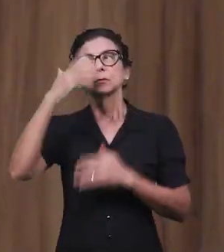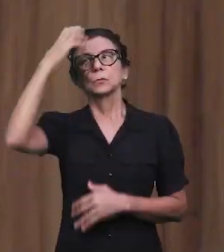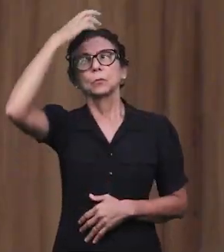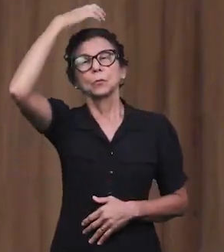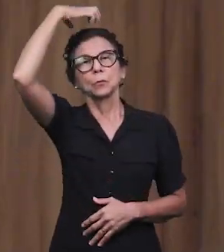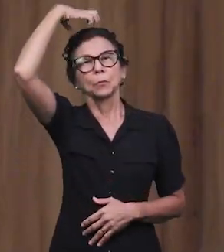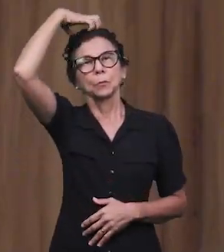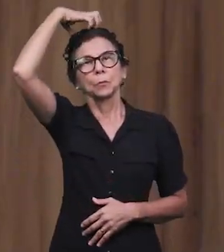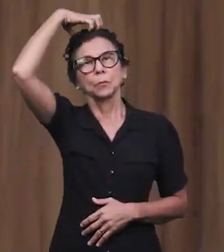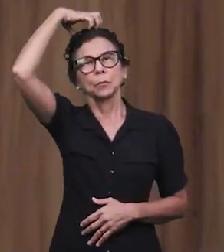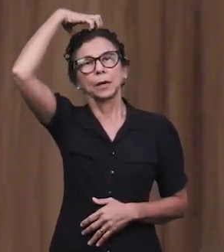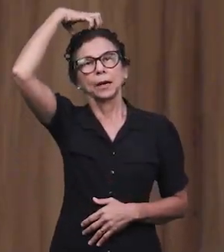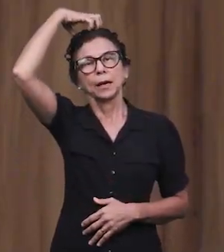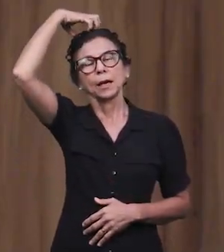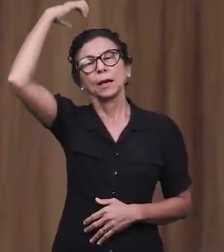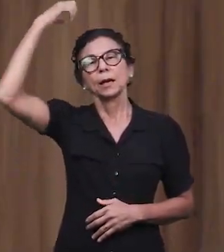Rei